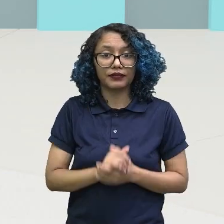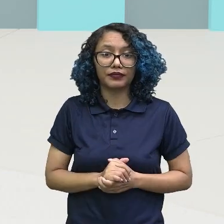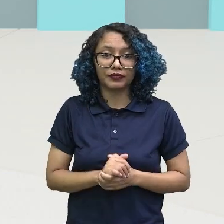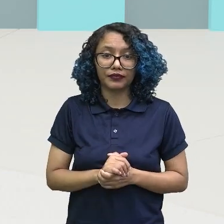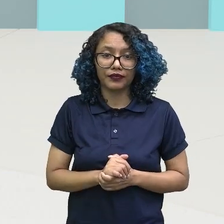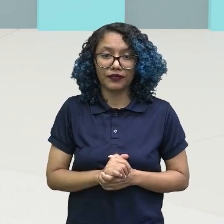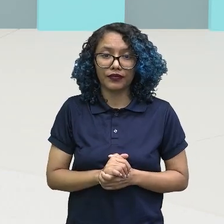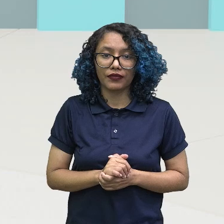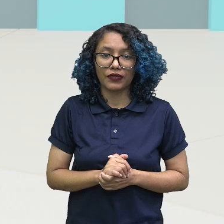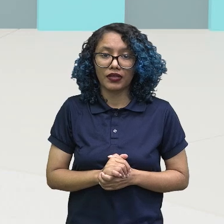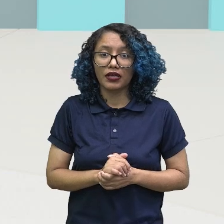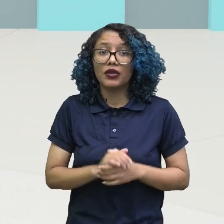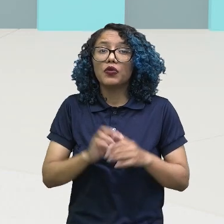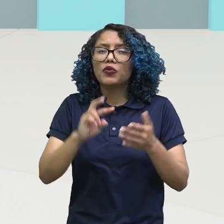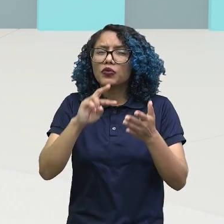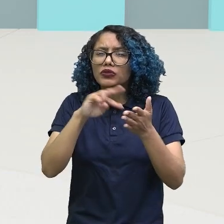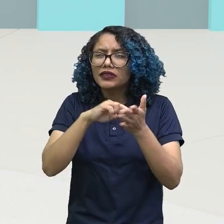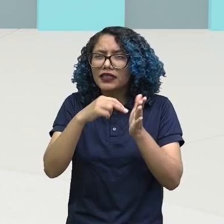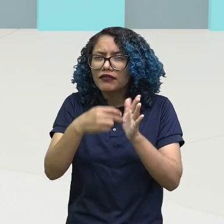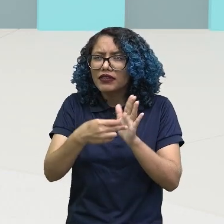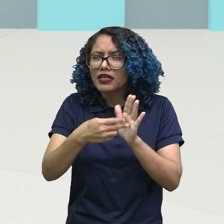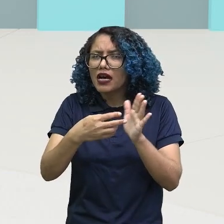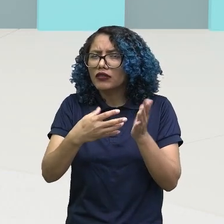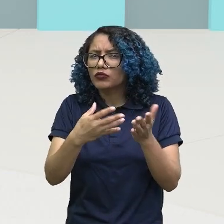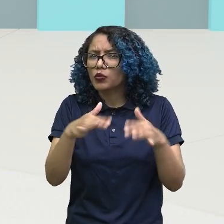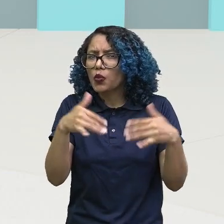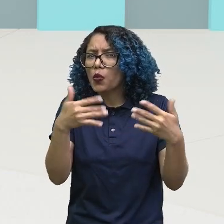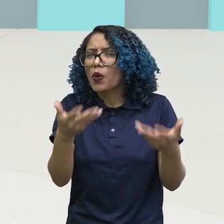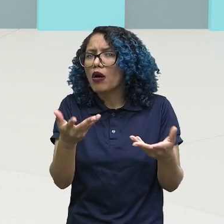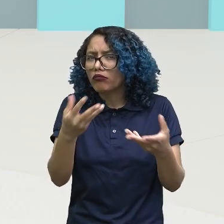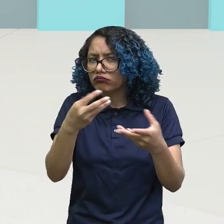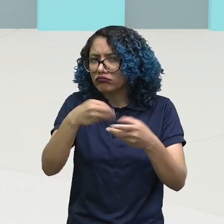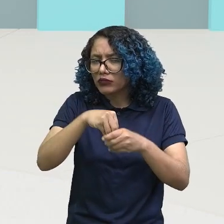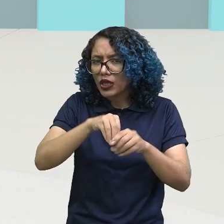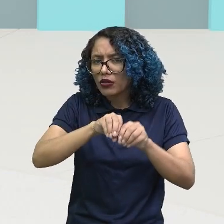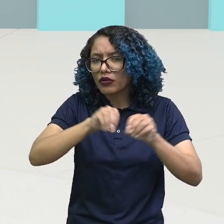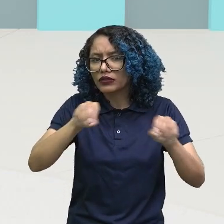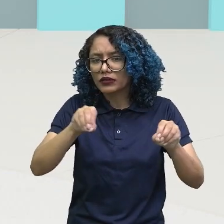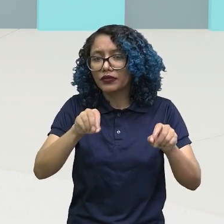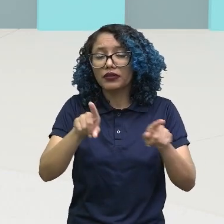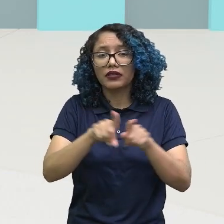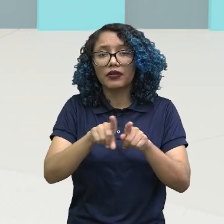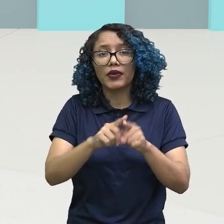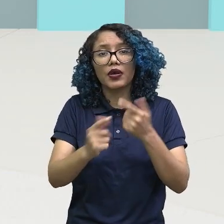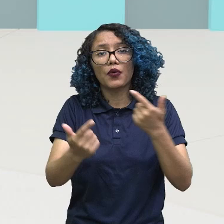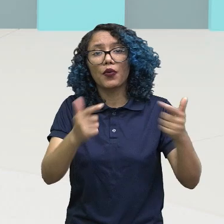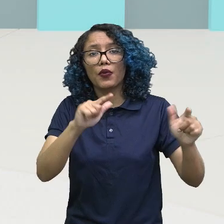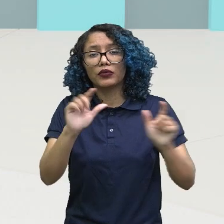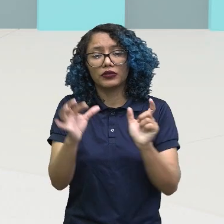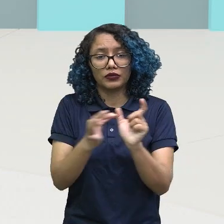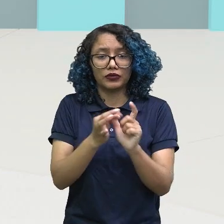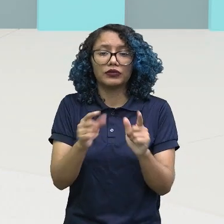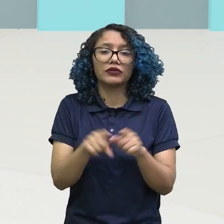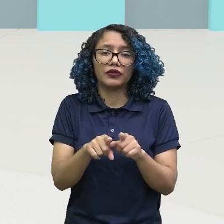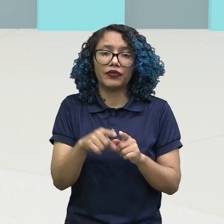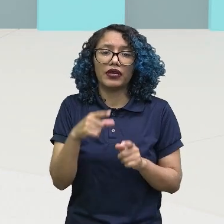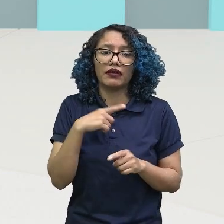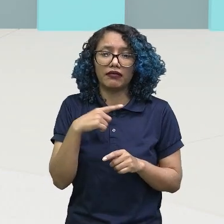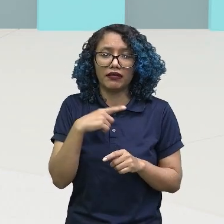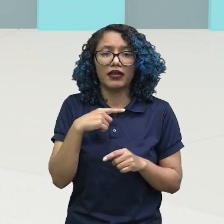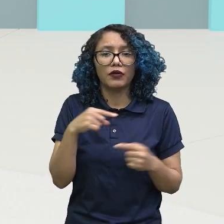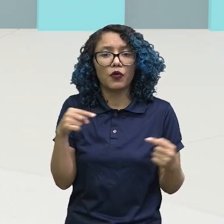sentido que está sendo colocado na oração. E além dessa conjunção, nós temos outras que são chamadas de